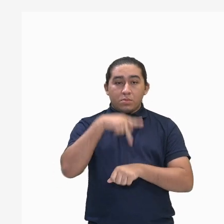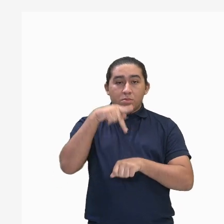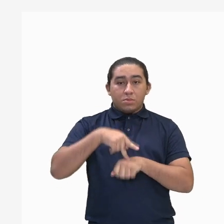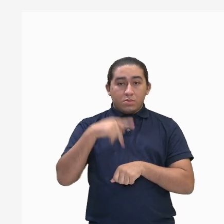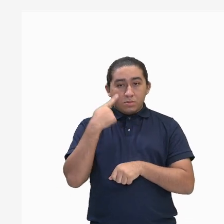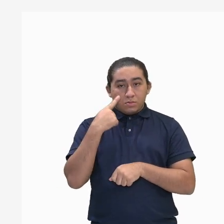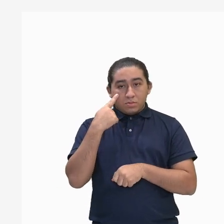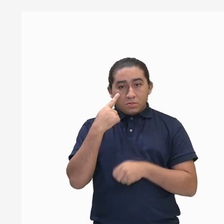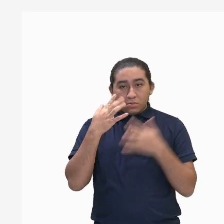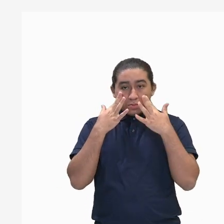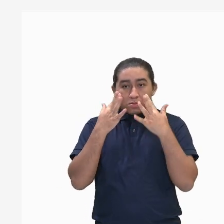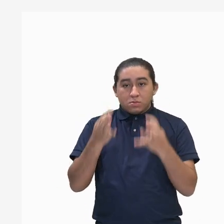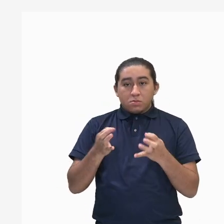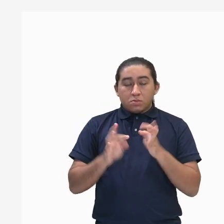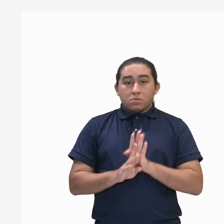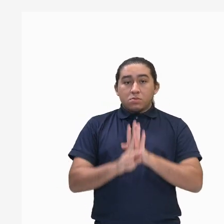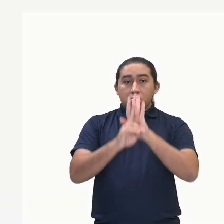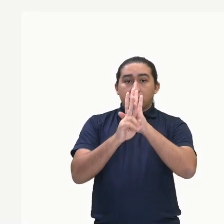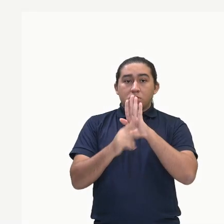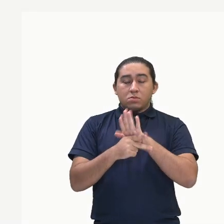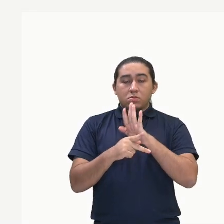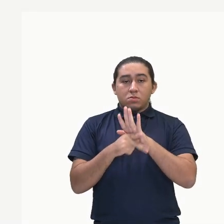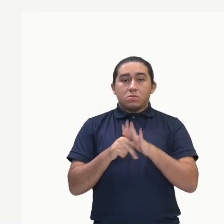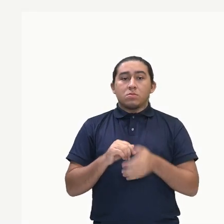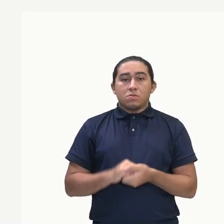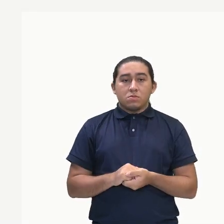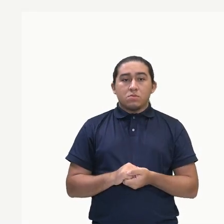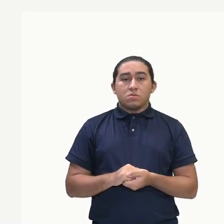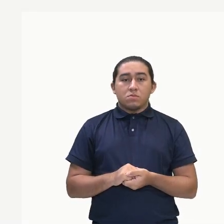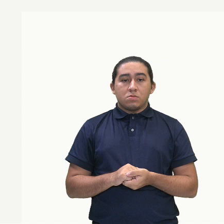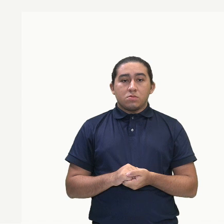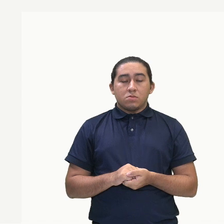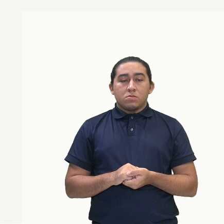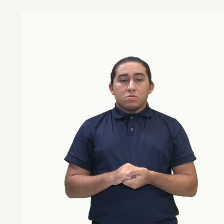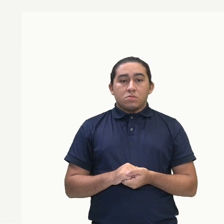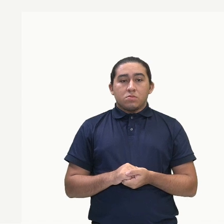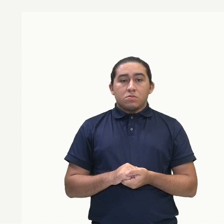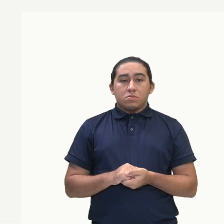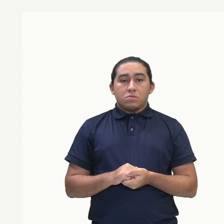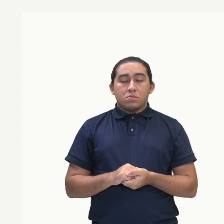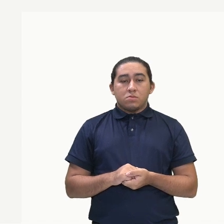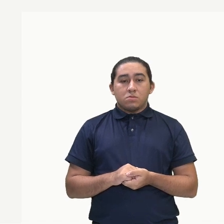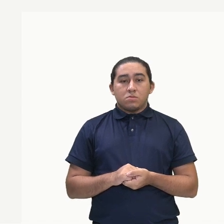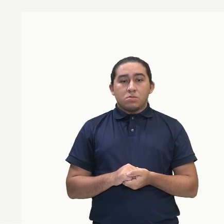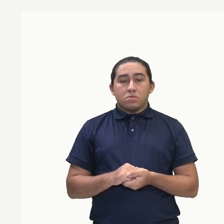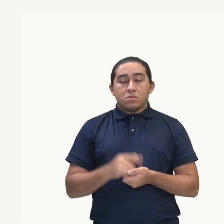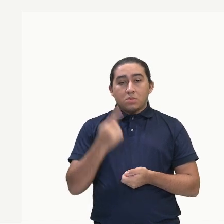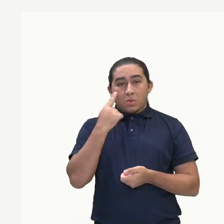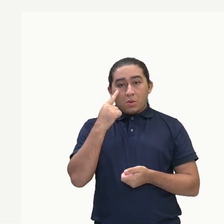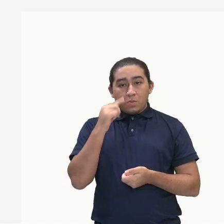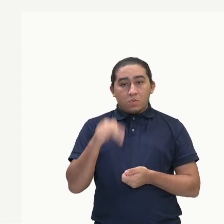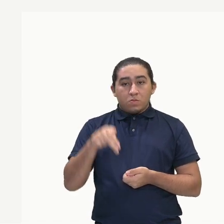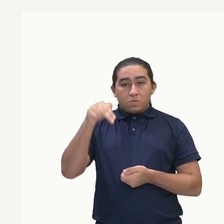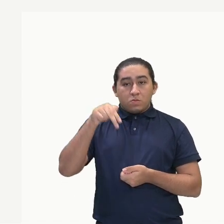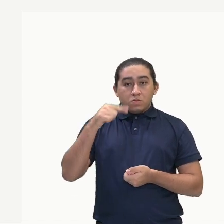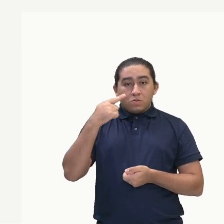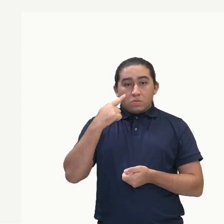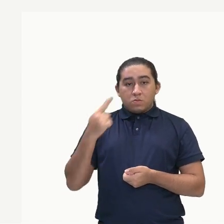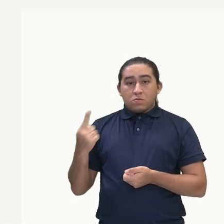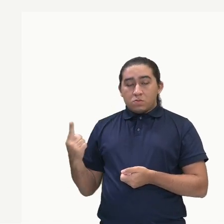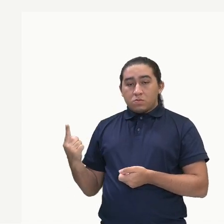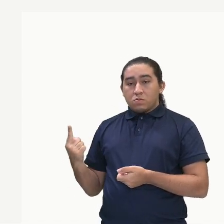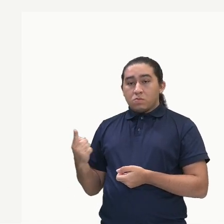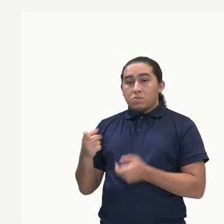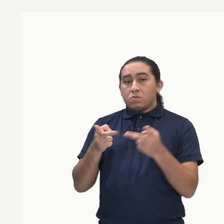vocês rapidinho a representação aqui, ó, do estado brasileiro, e essa aqui é a região norte, né? Então, a gente observa que